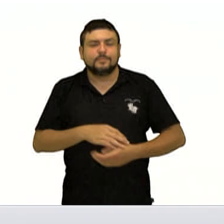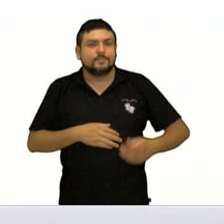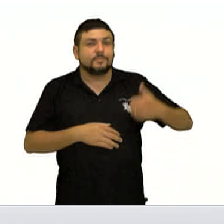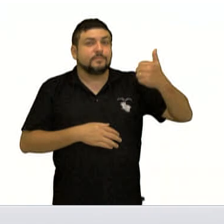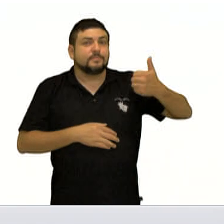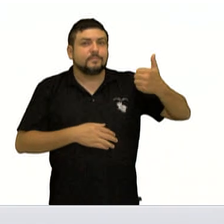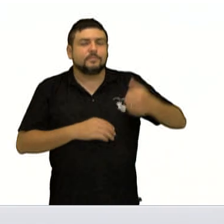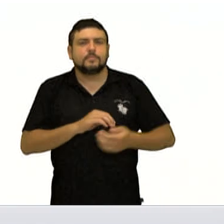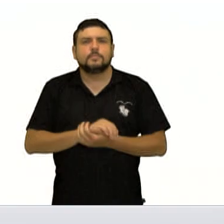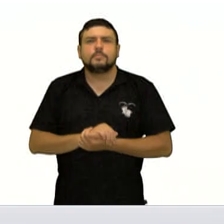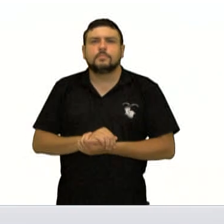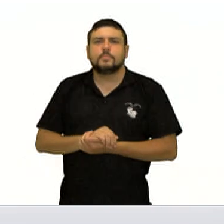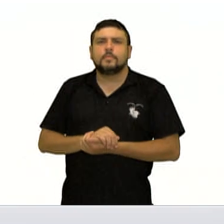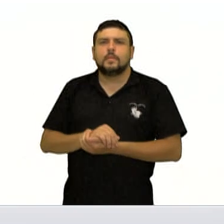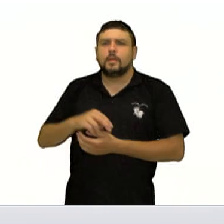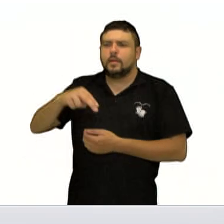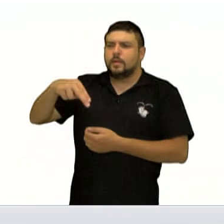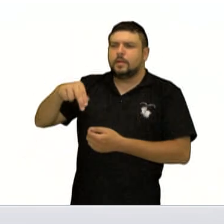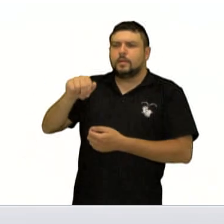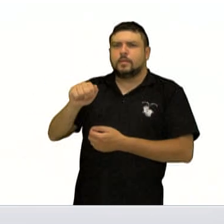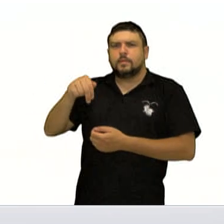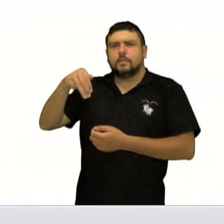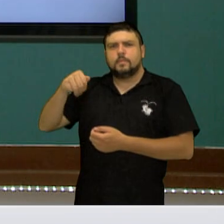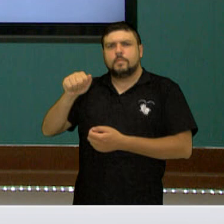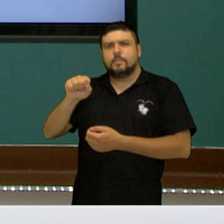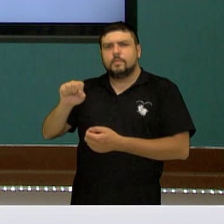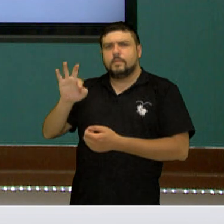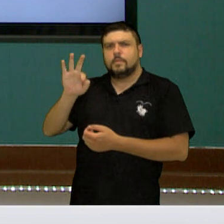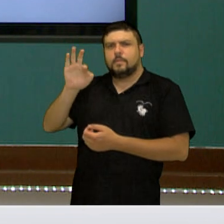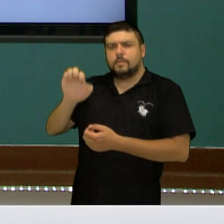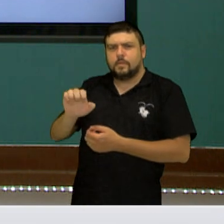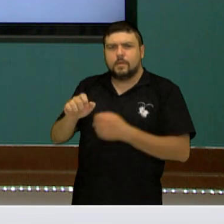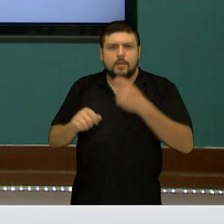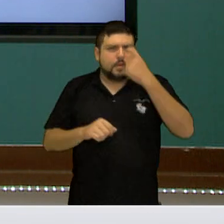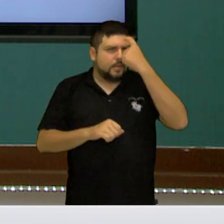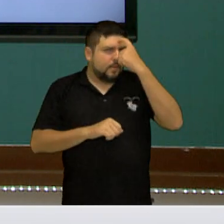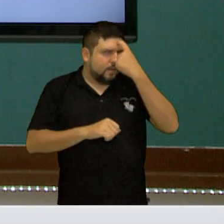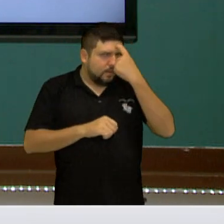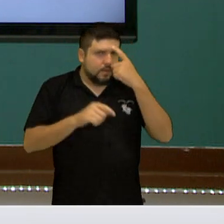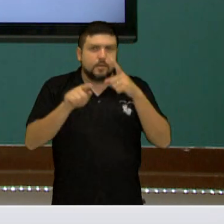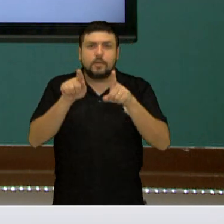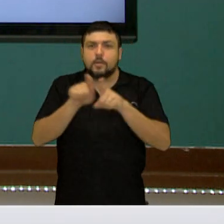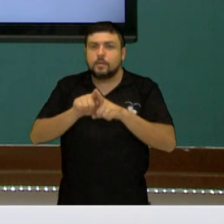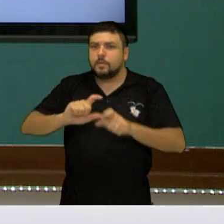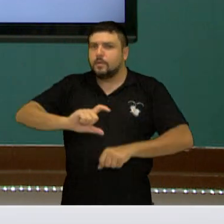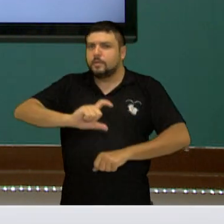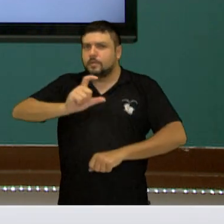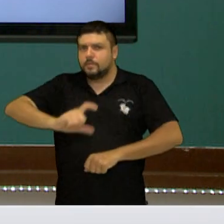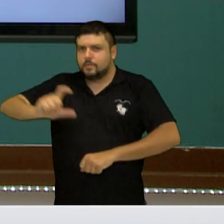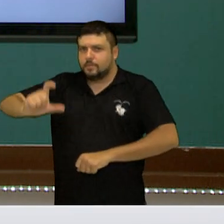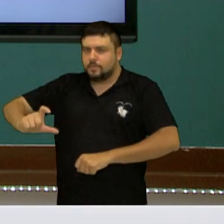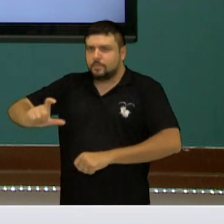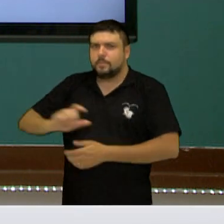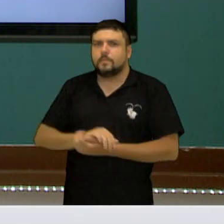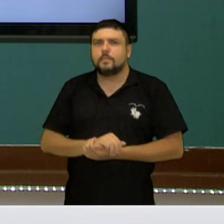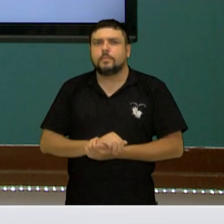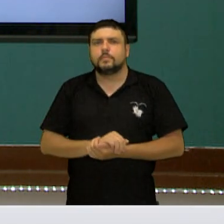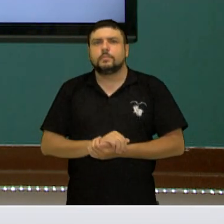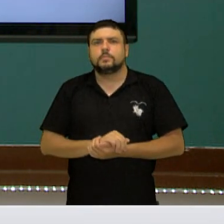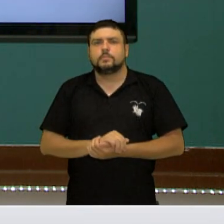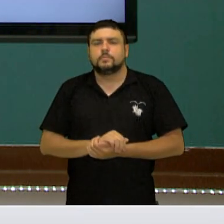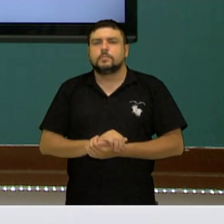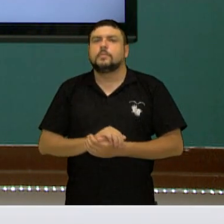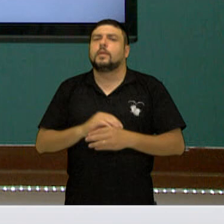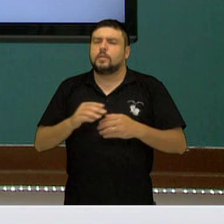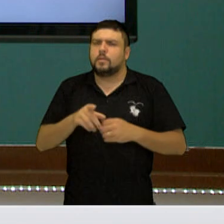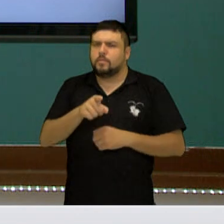o Namastê da Índia ao Nepal. Já ouviu falar em Namastê, né? Namastê é uma palavra que já está quase que inserida na